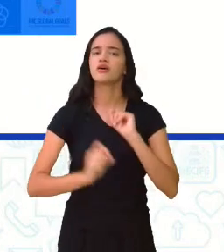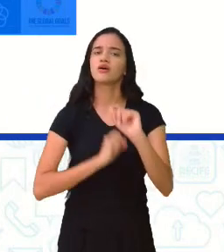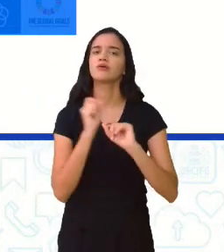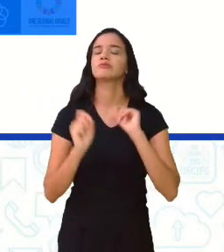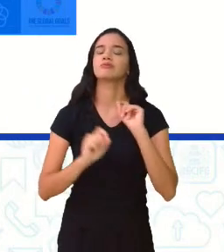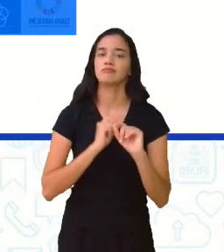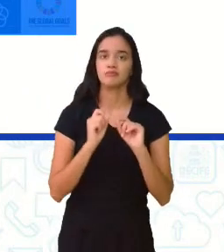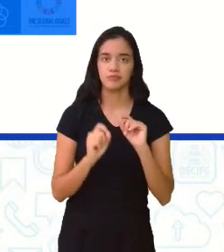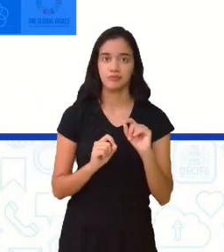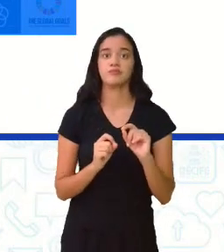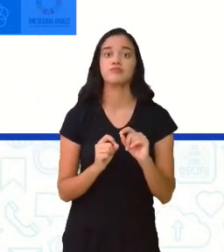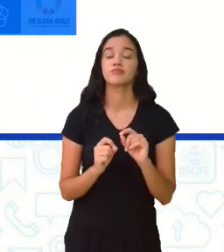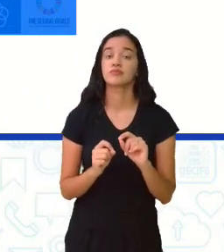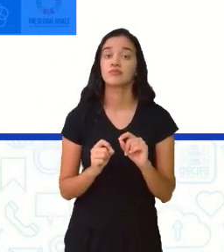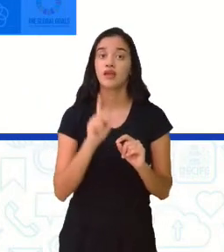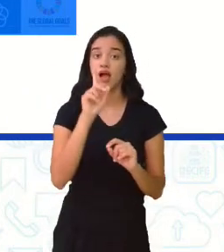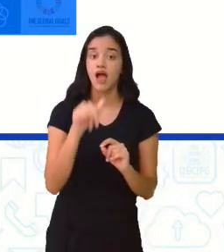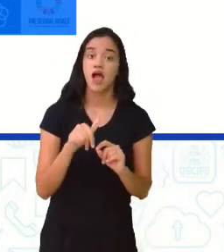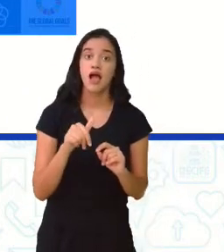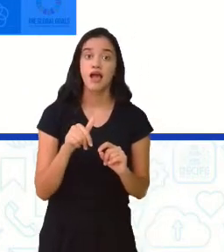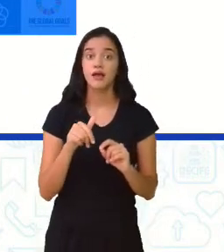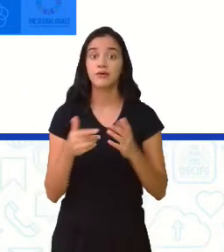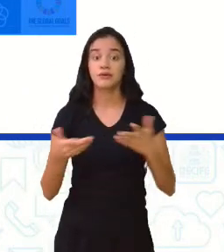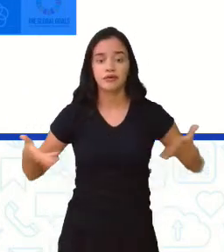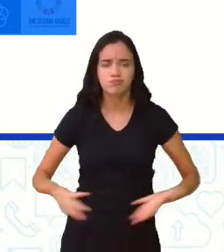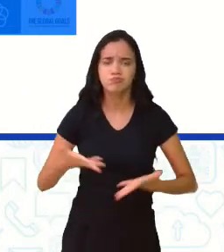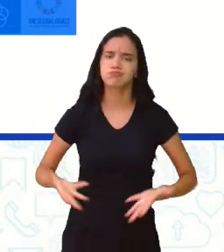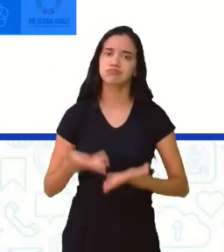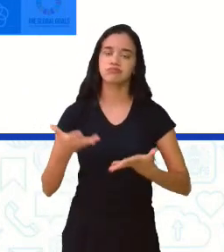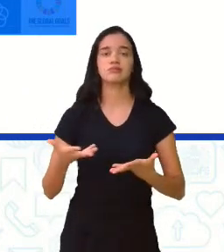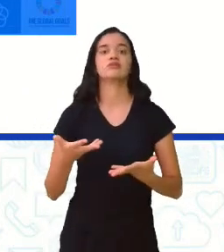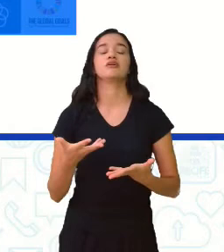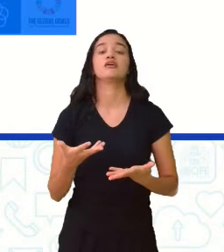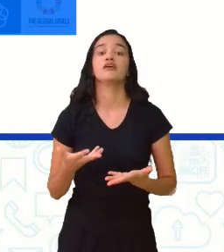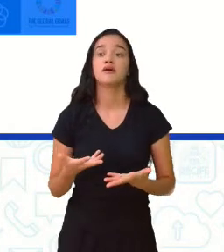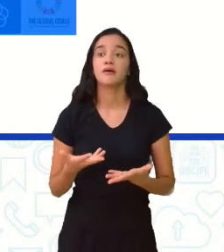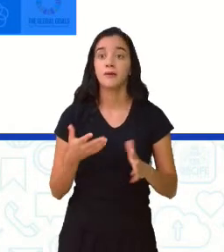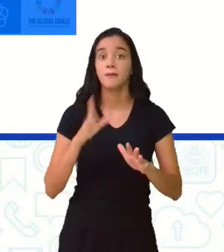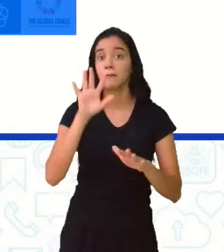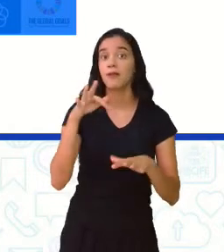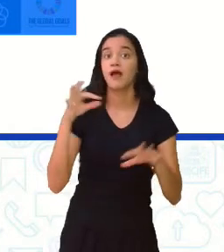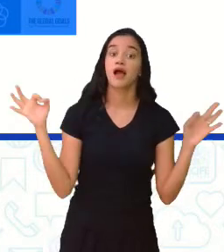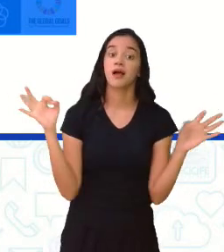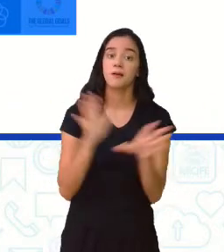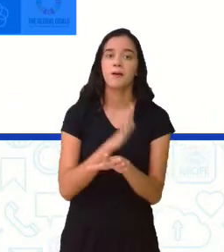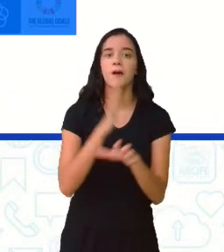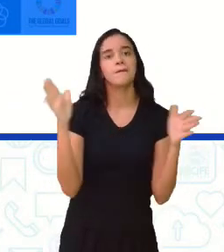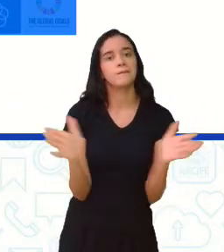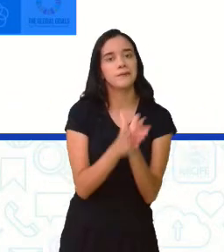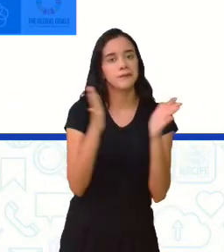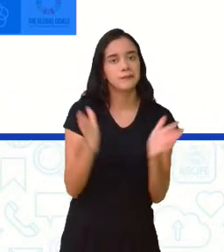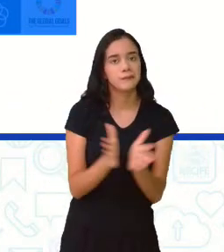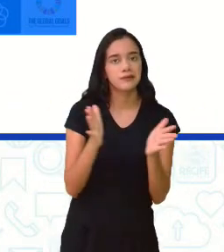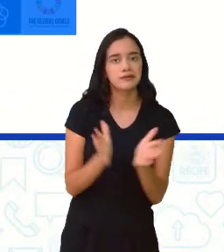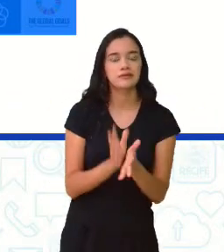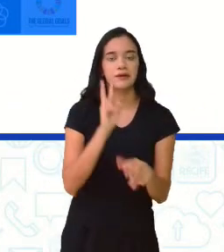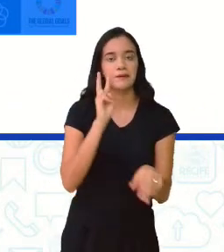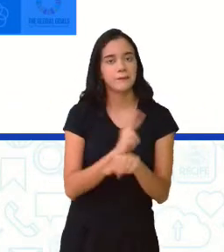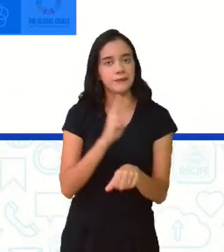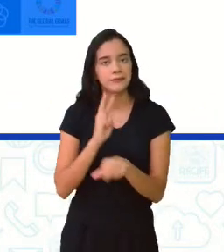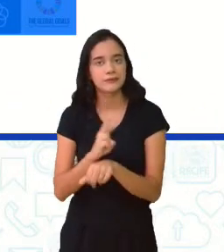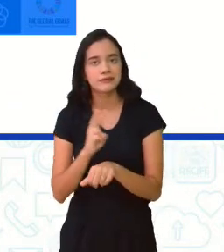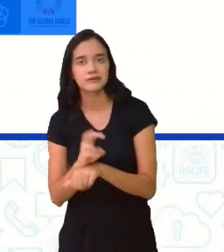desenvolvimento sustentável, né? São um apelo global à ação para acabar com a pobreza, proteger o